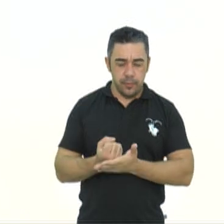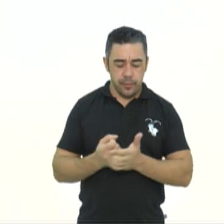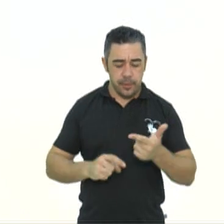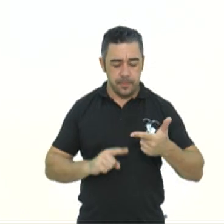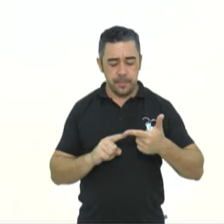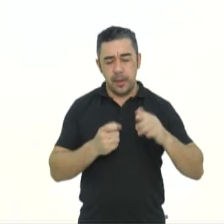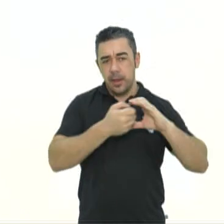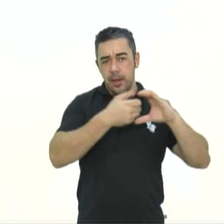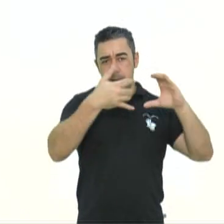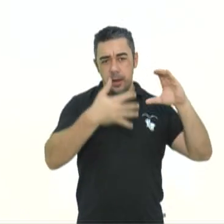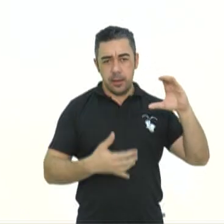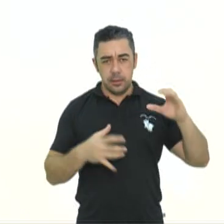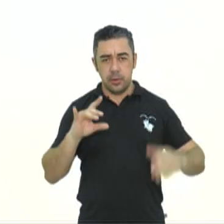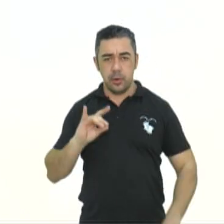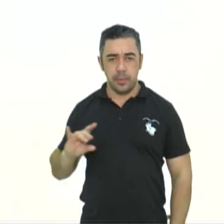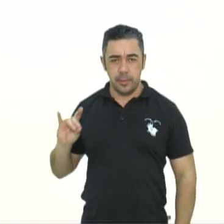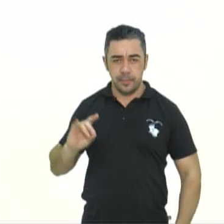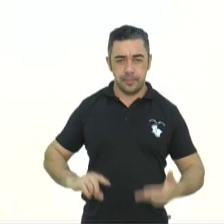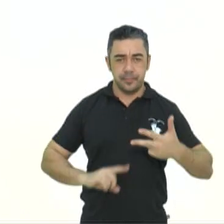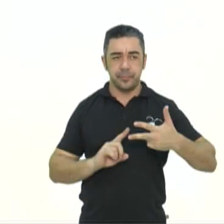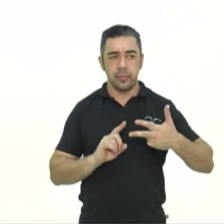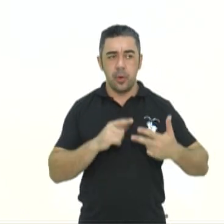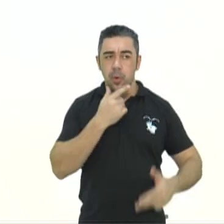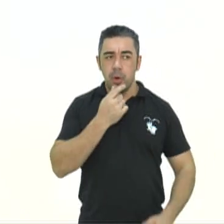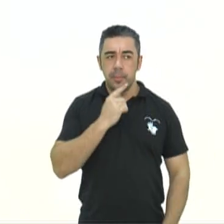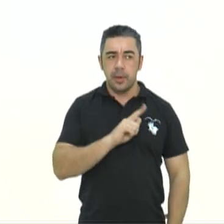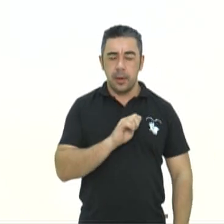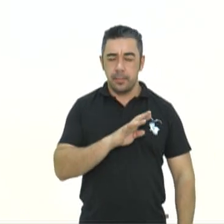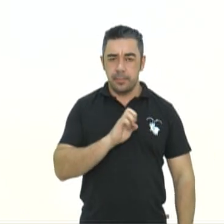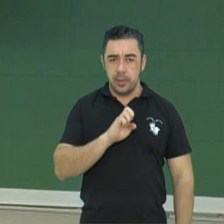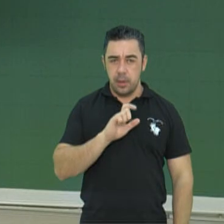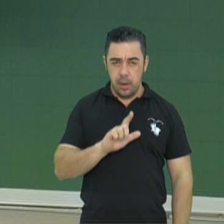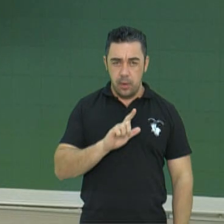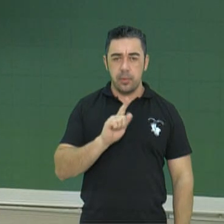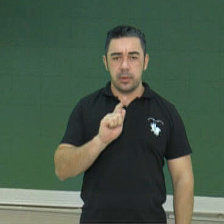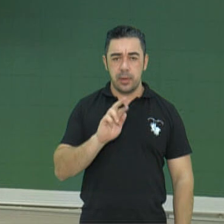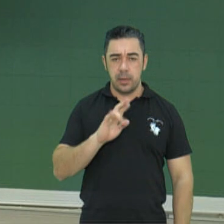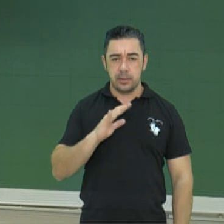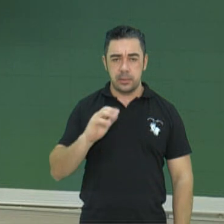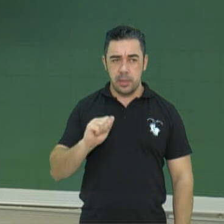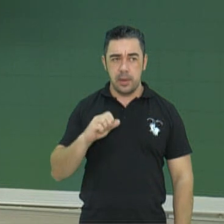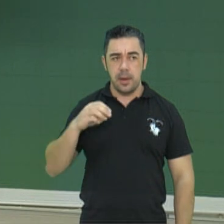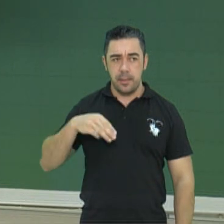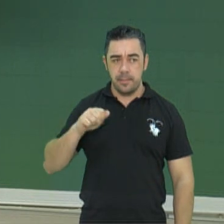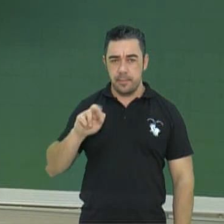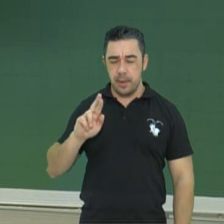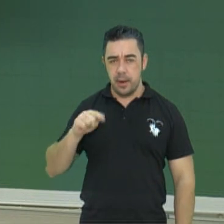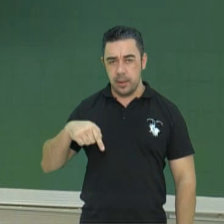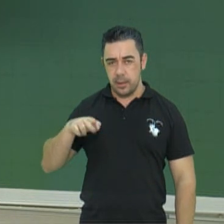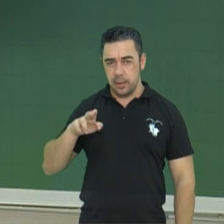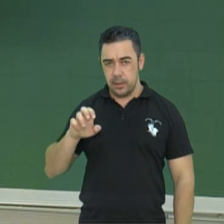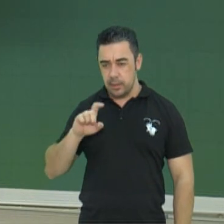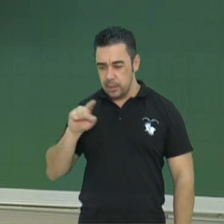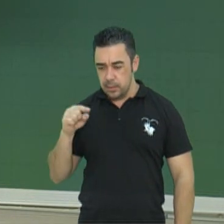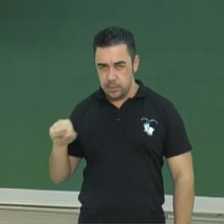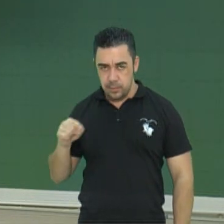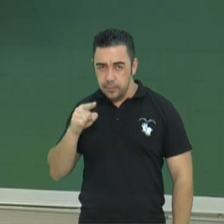e sobre Gabriel Garcia Marques, que vocês já vão conhecer quem é, tudo bem?